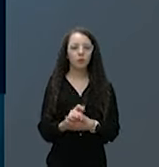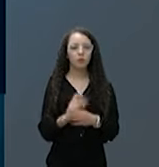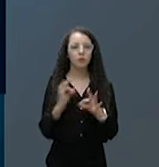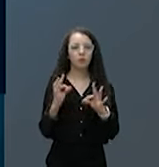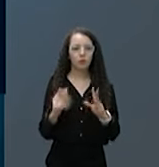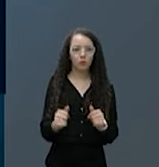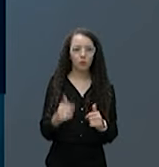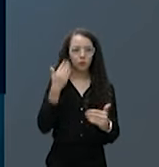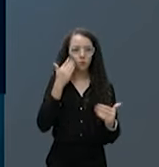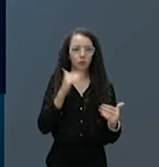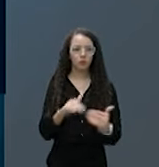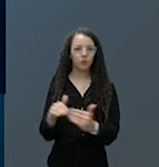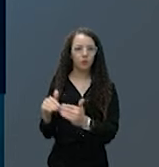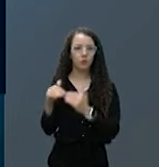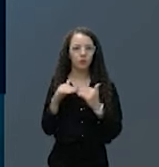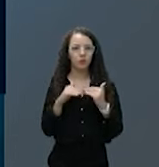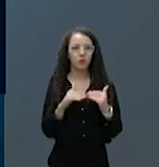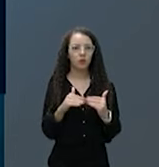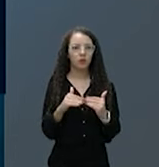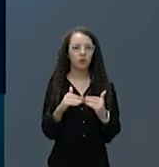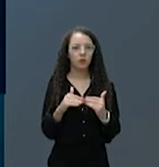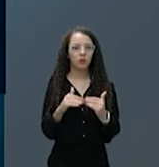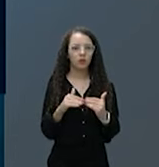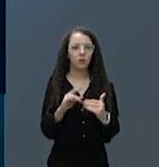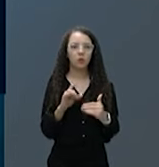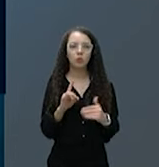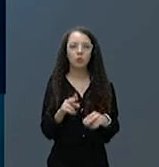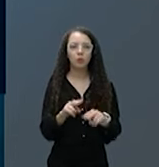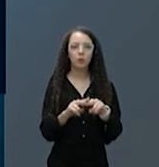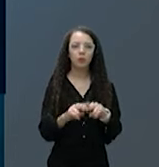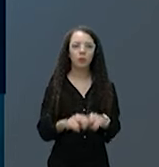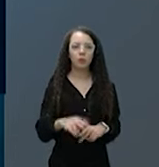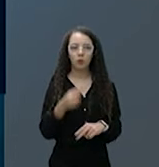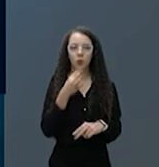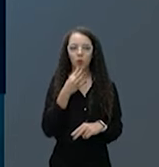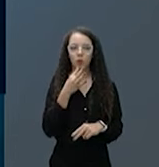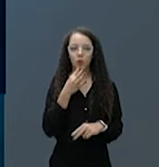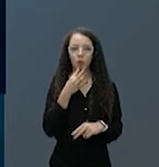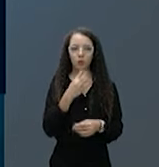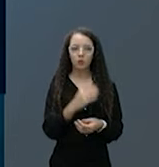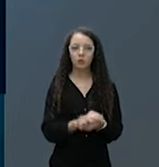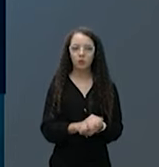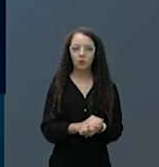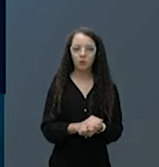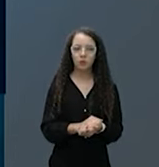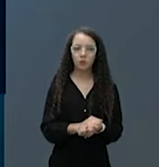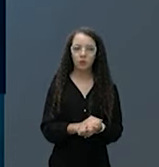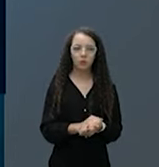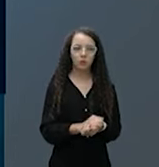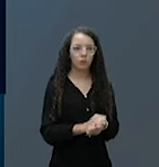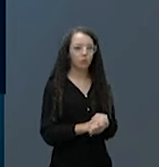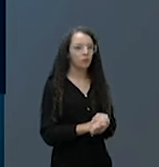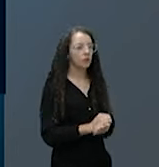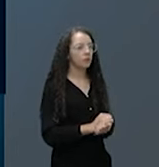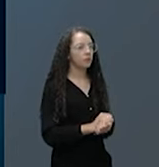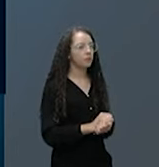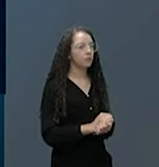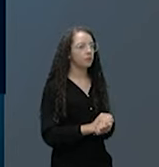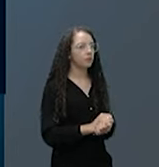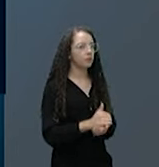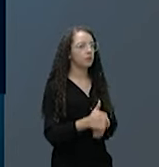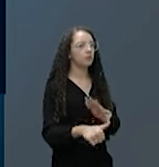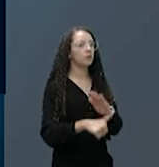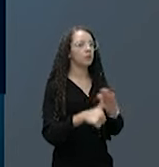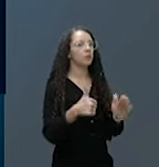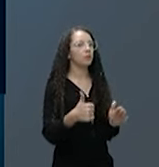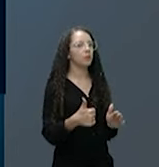Não, né? Na verdade, é só sobre o conhecimento, né? Após o voto vista... Hã? É a primeira vista. É, pelo conhecimento,